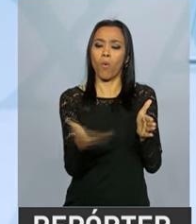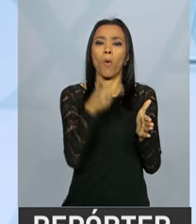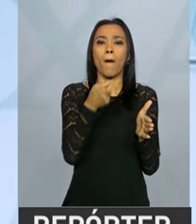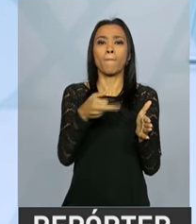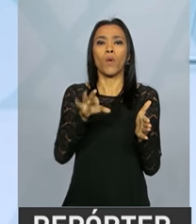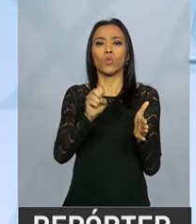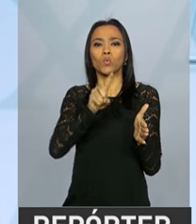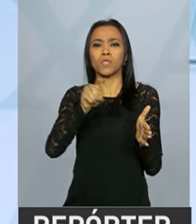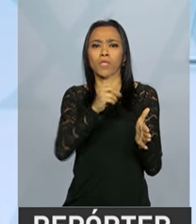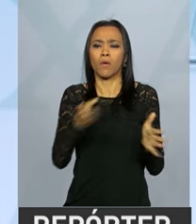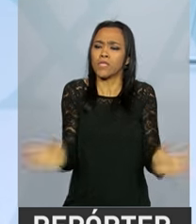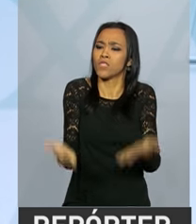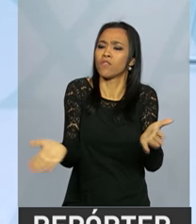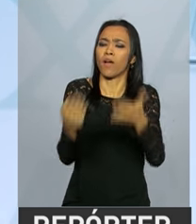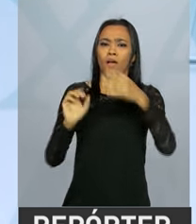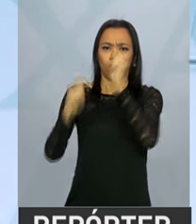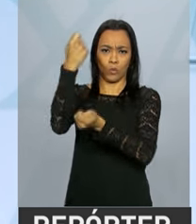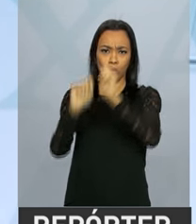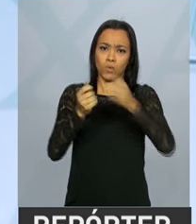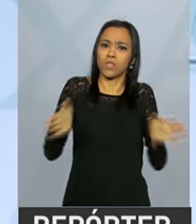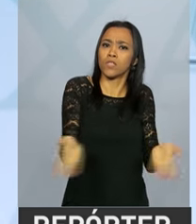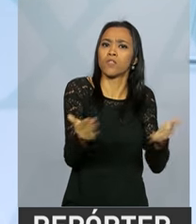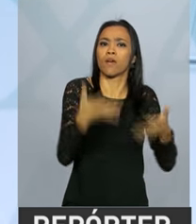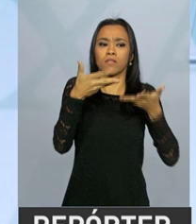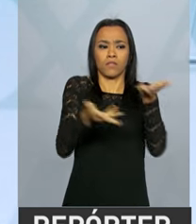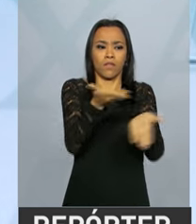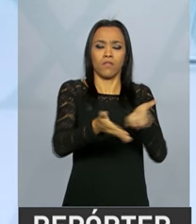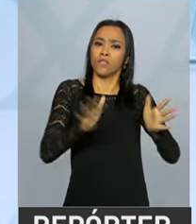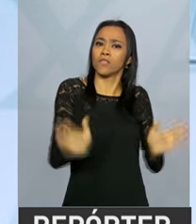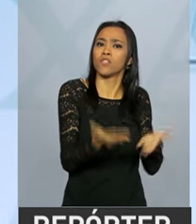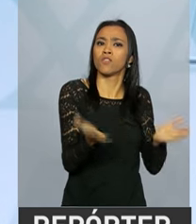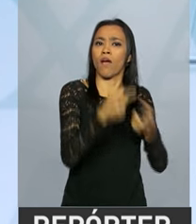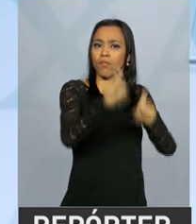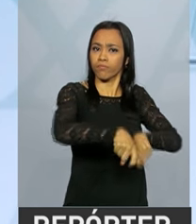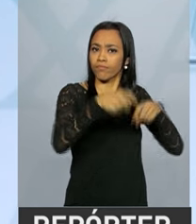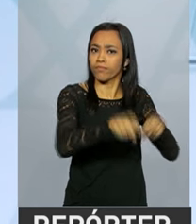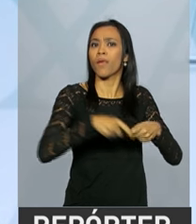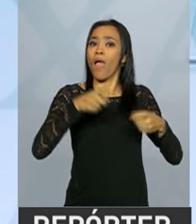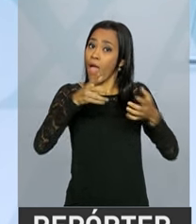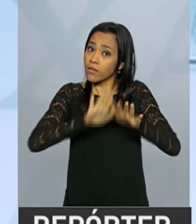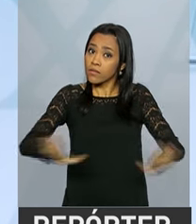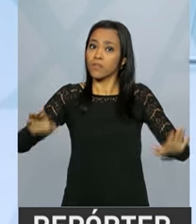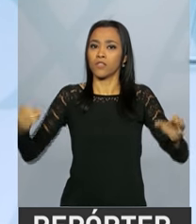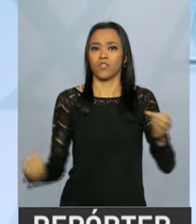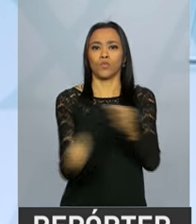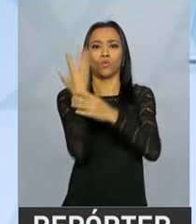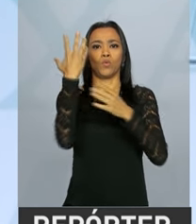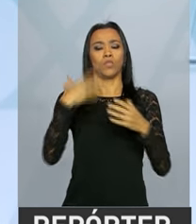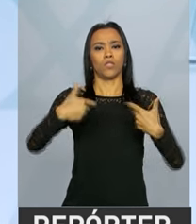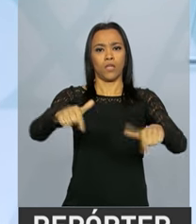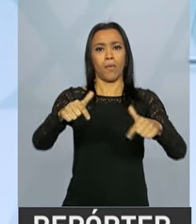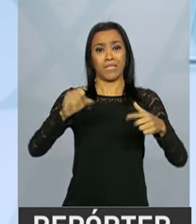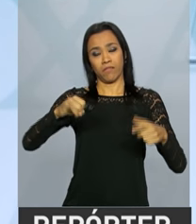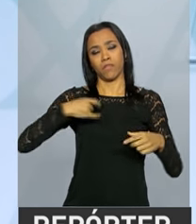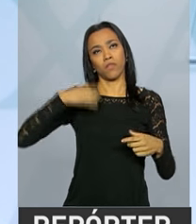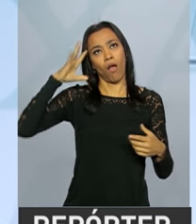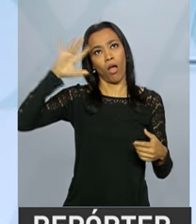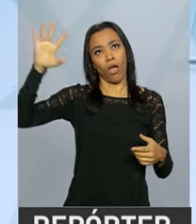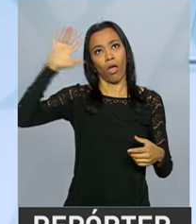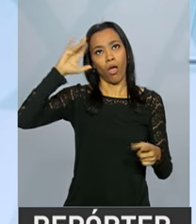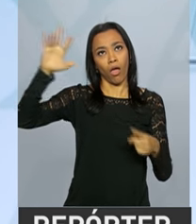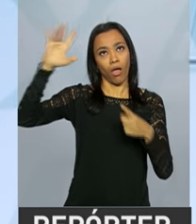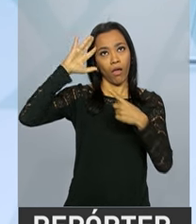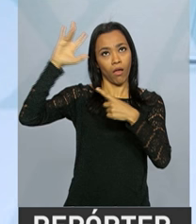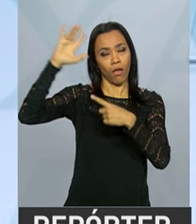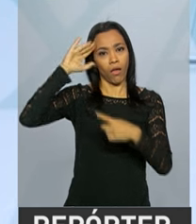incentivar a indústria o setor de serviços O agronegócio que é assim que se criam empregos se você ideologizar essa questão você vai